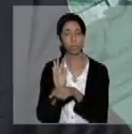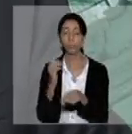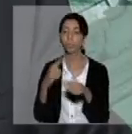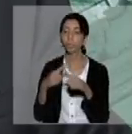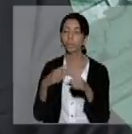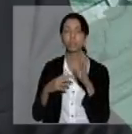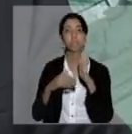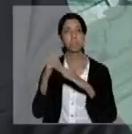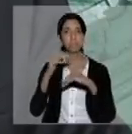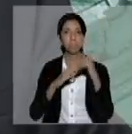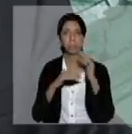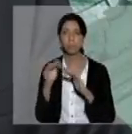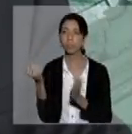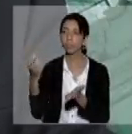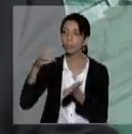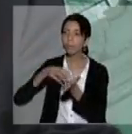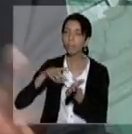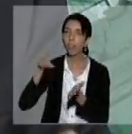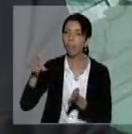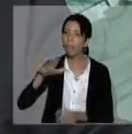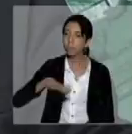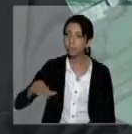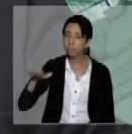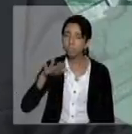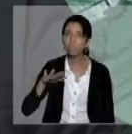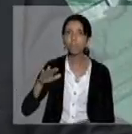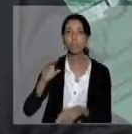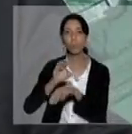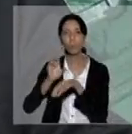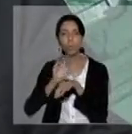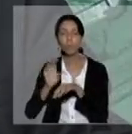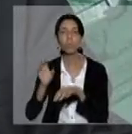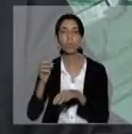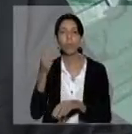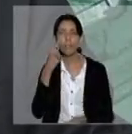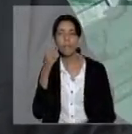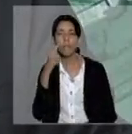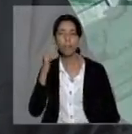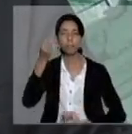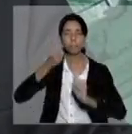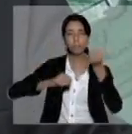potencializa aonde ele está instalado ali na região, eles sempre procuram saber ali